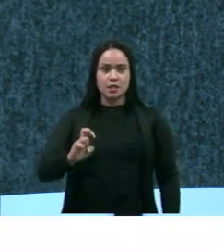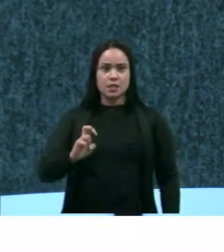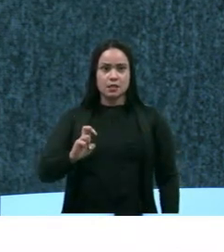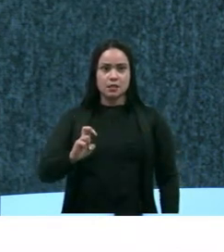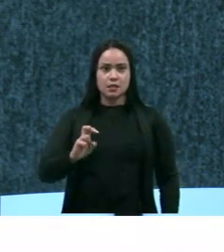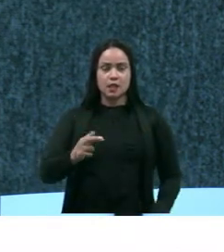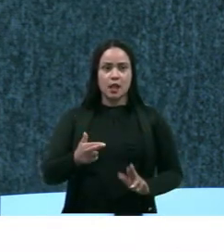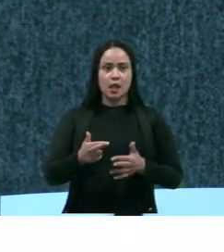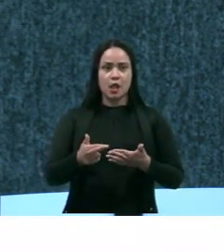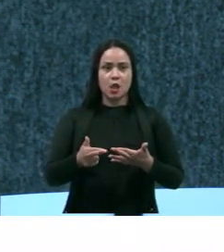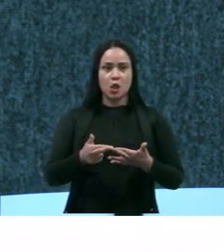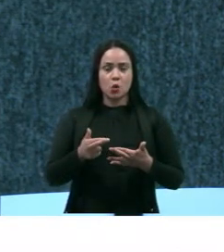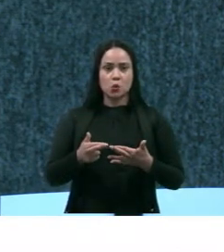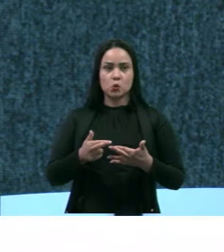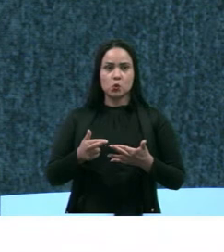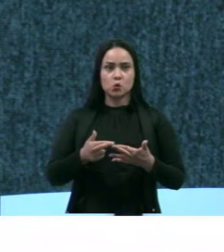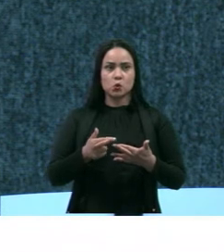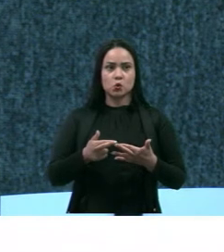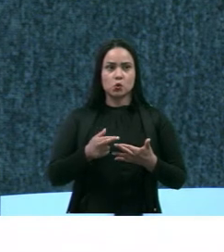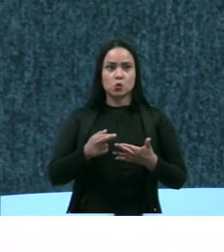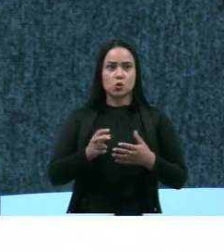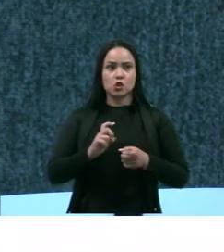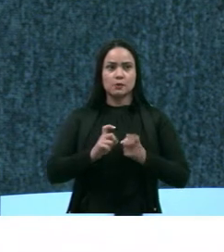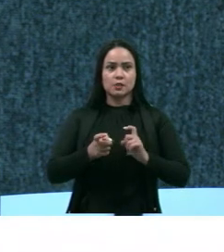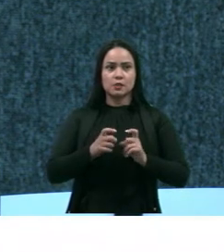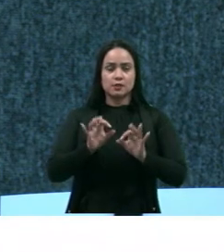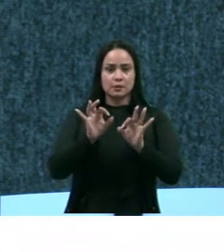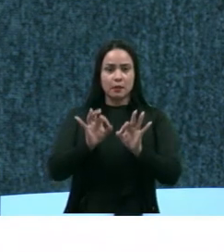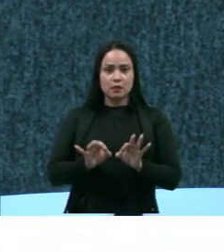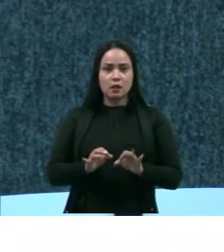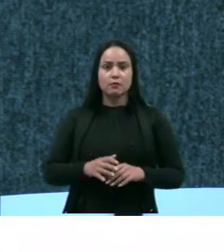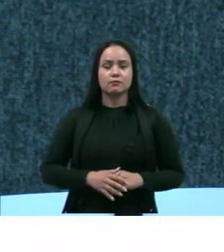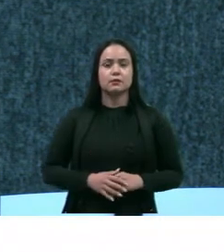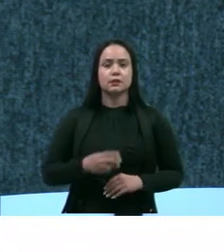recurso administrativo na revisão disciplinar